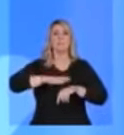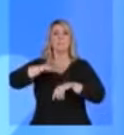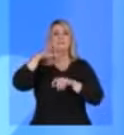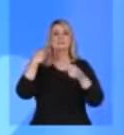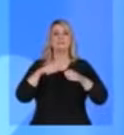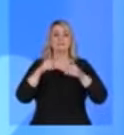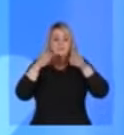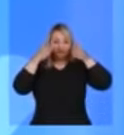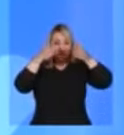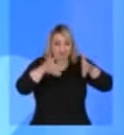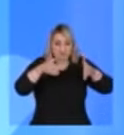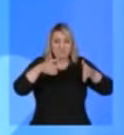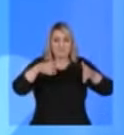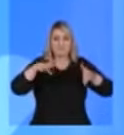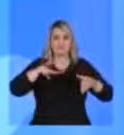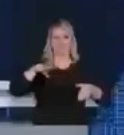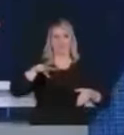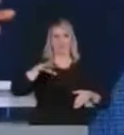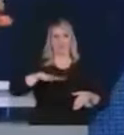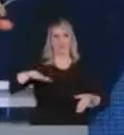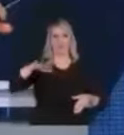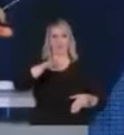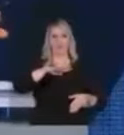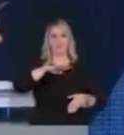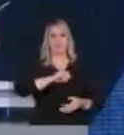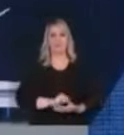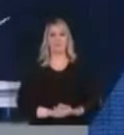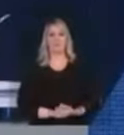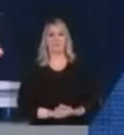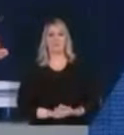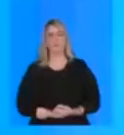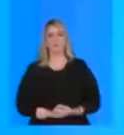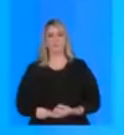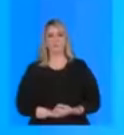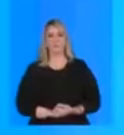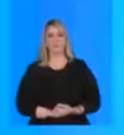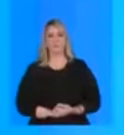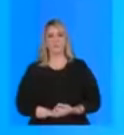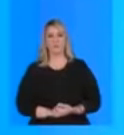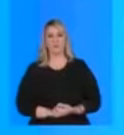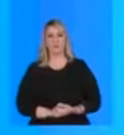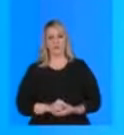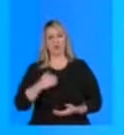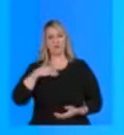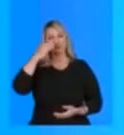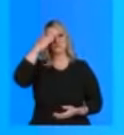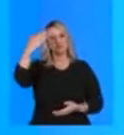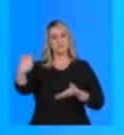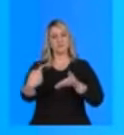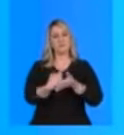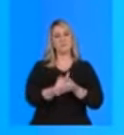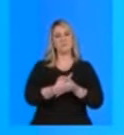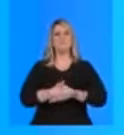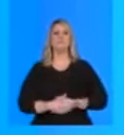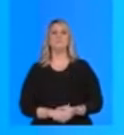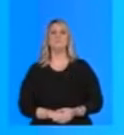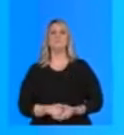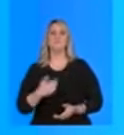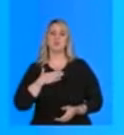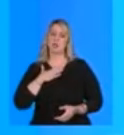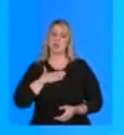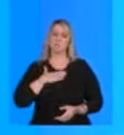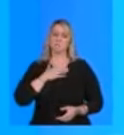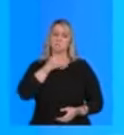precisa nessa cidade candidato tem 1 minuto e meio para responder candidato Pedro Paulo agradeço sua pergunta olha na minha